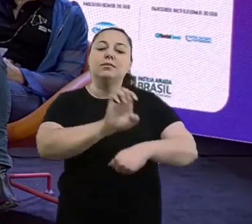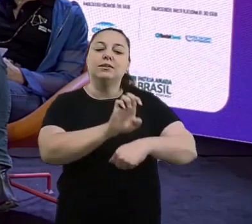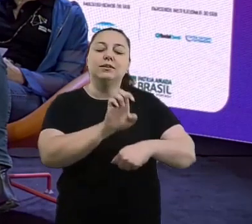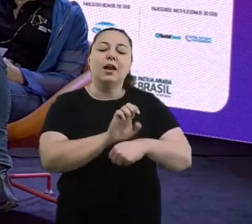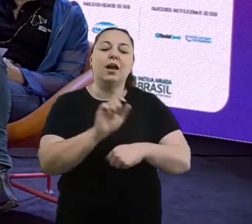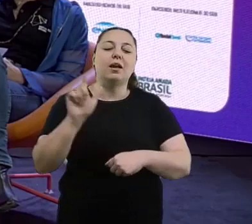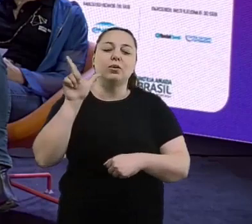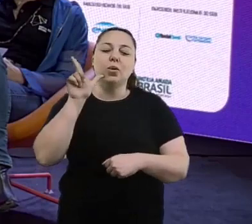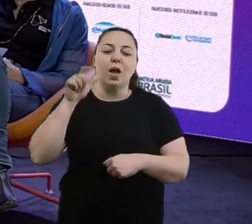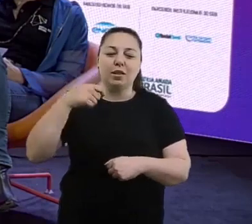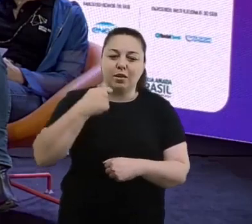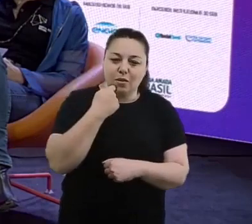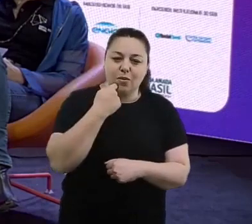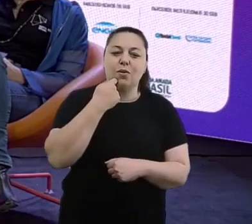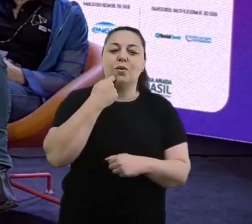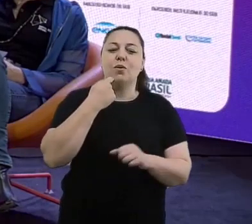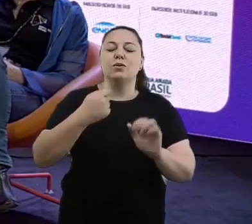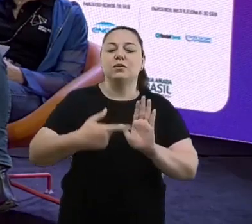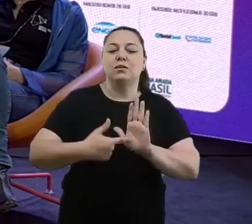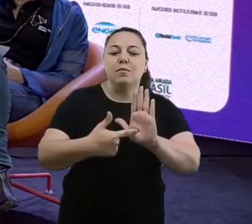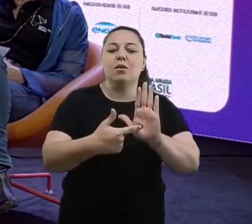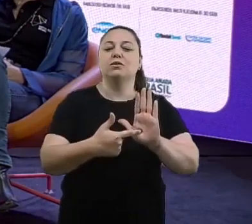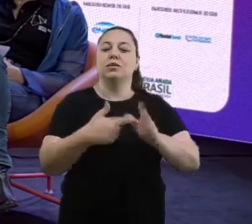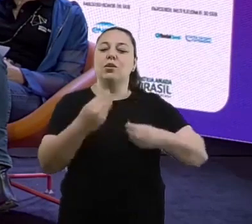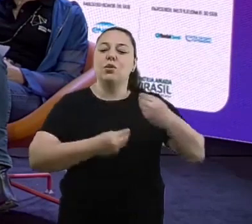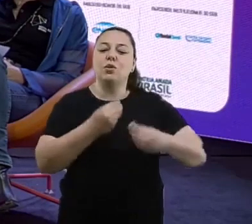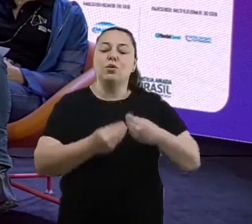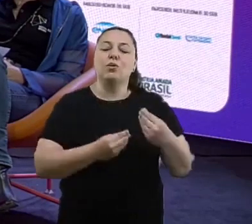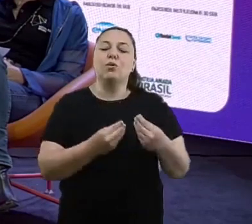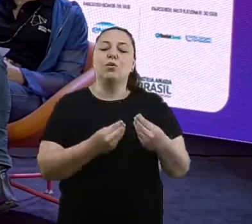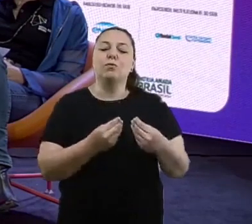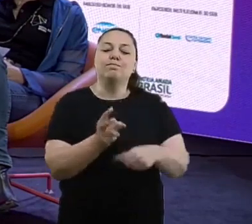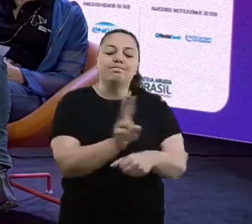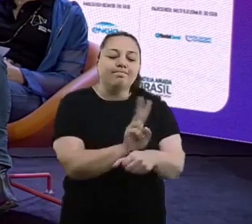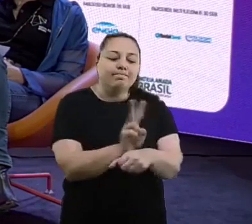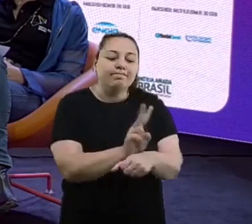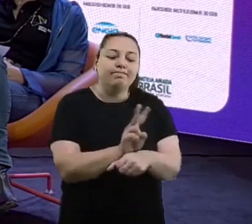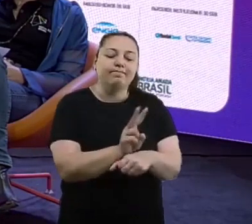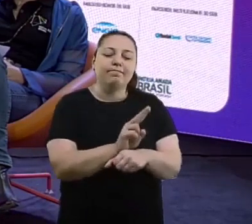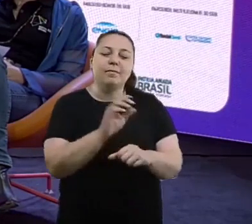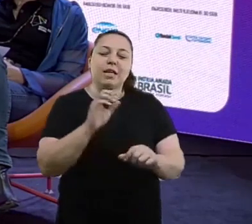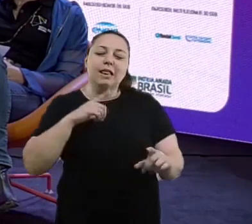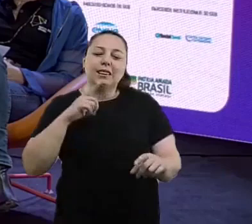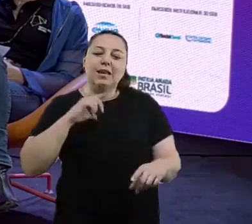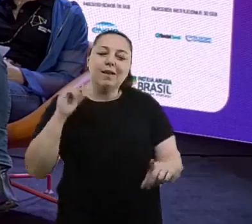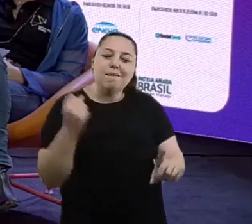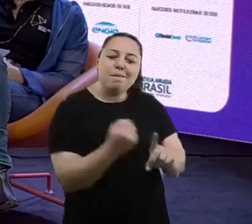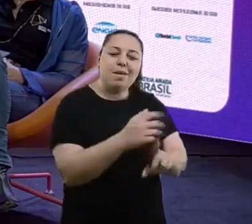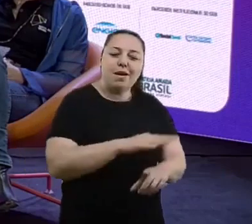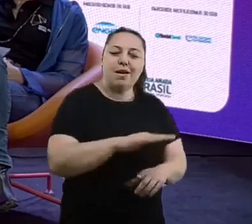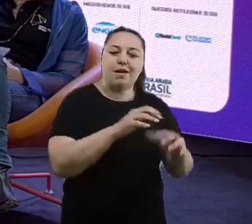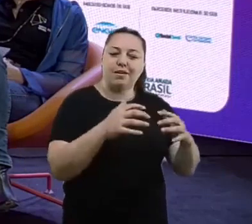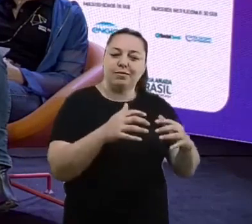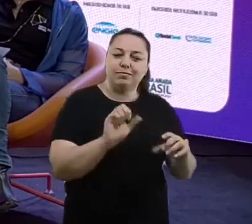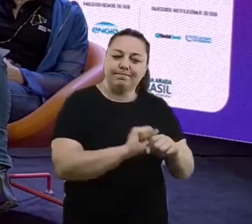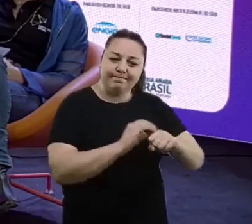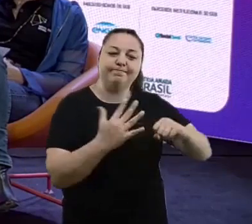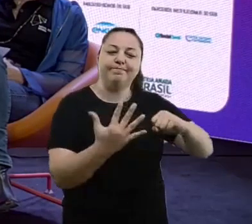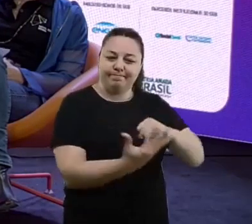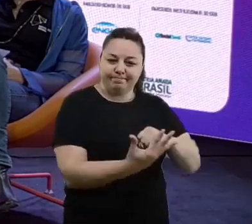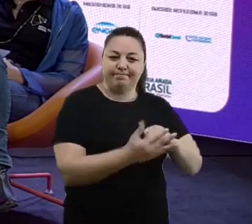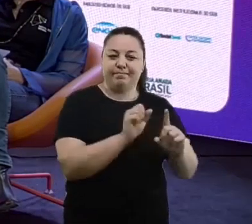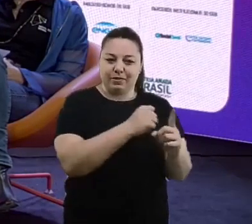um modelo de identificação e monitoramento do impacto da crise do coronavírus no mercado de trabalho do Estado, a fim de